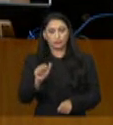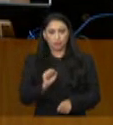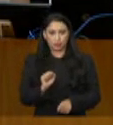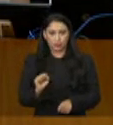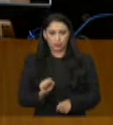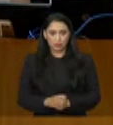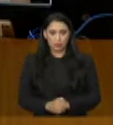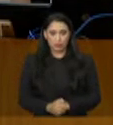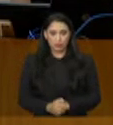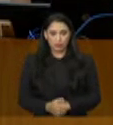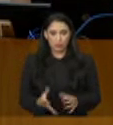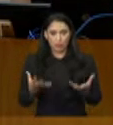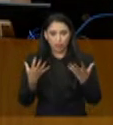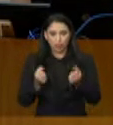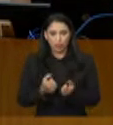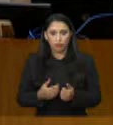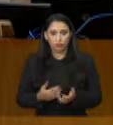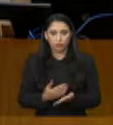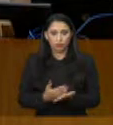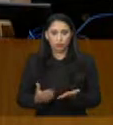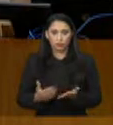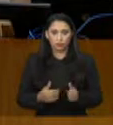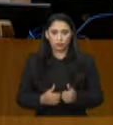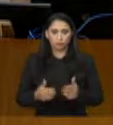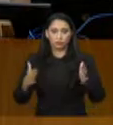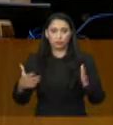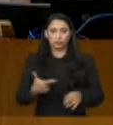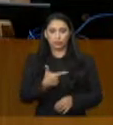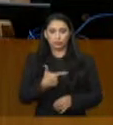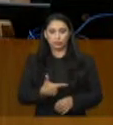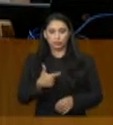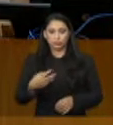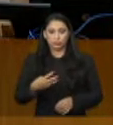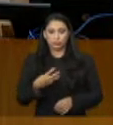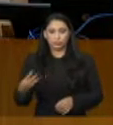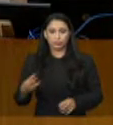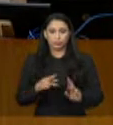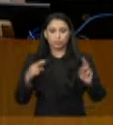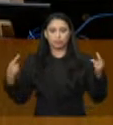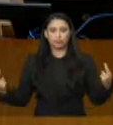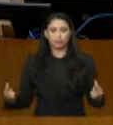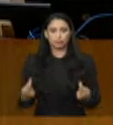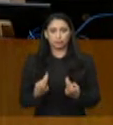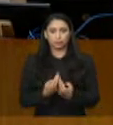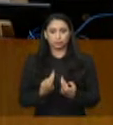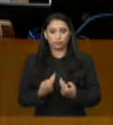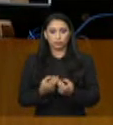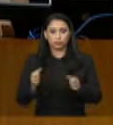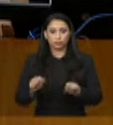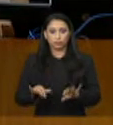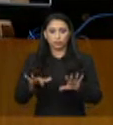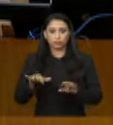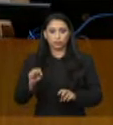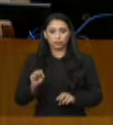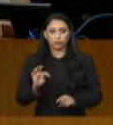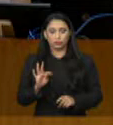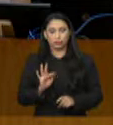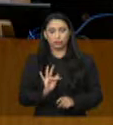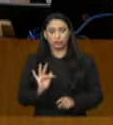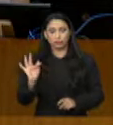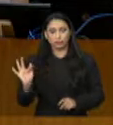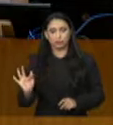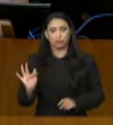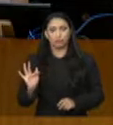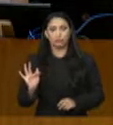o procurador Augusto está sentado à esquerda do Ministro fux do Supremo Tribunal